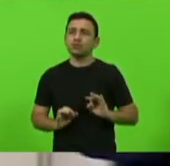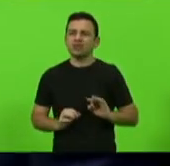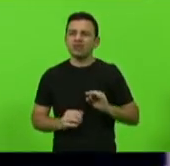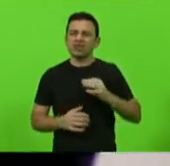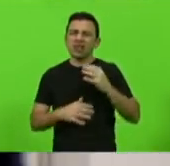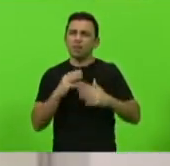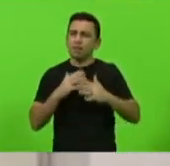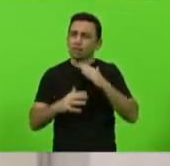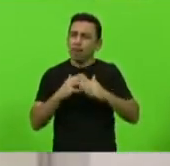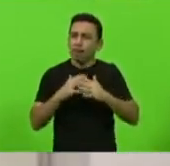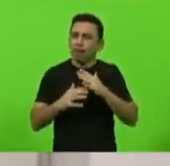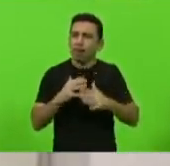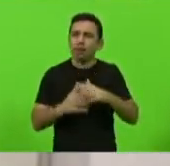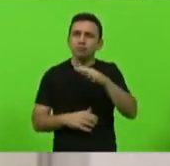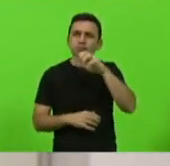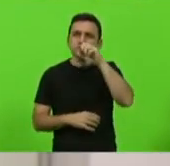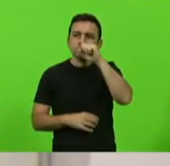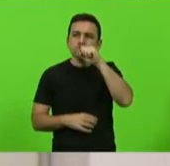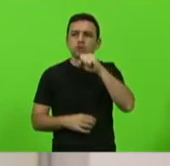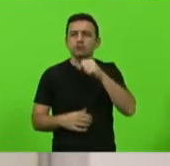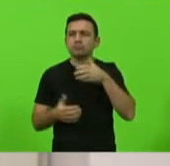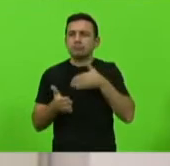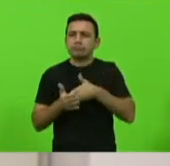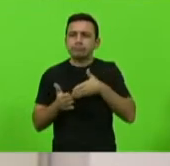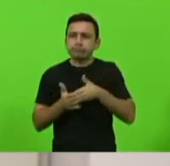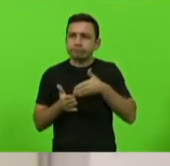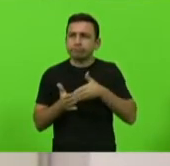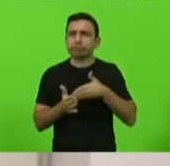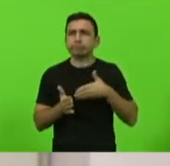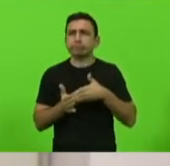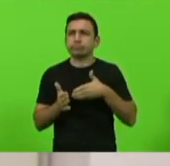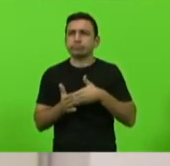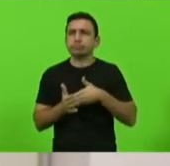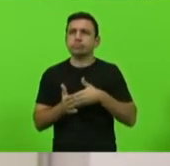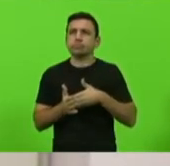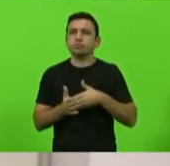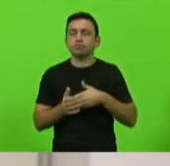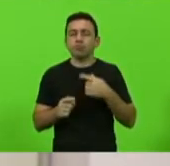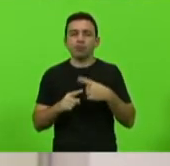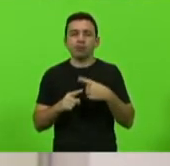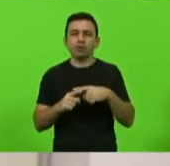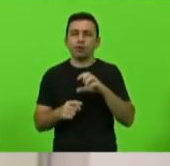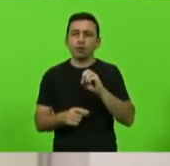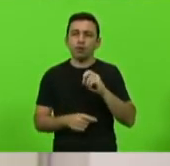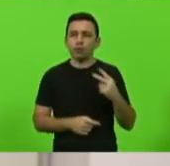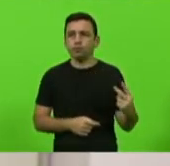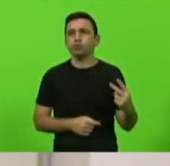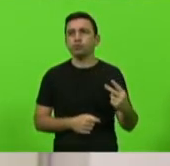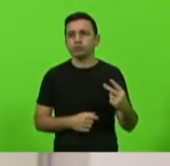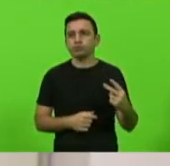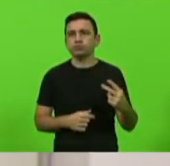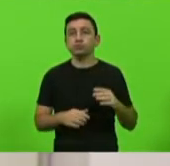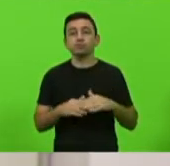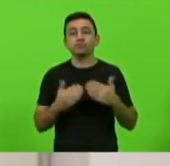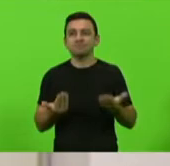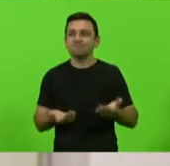respiração, né, ao limitar a exposição do gás carbônico. Então, fica aqui os